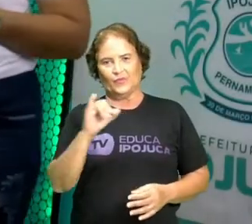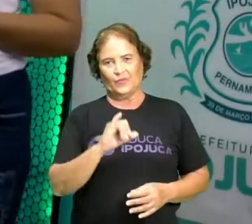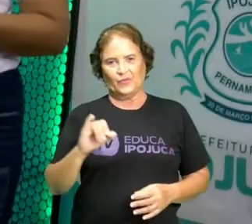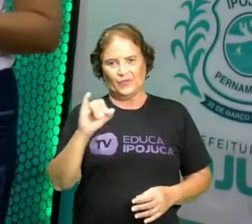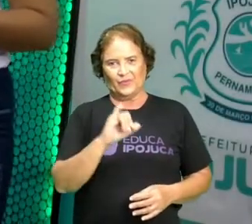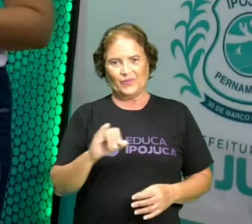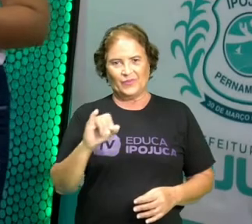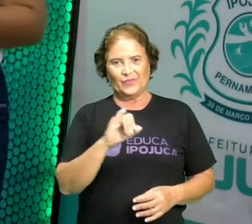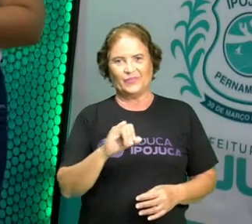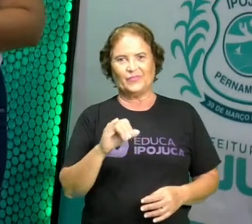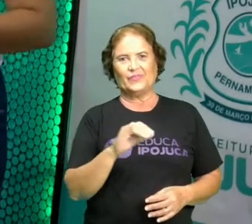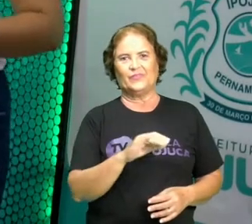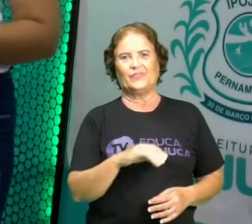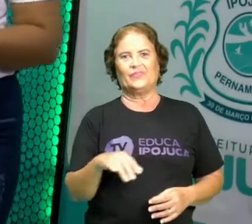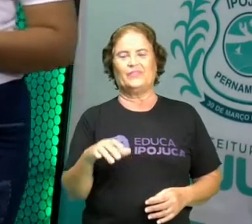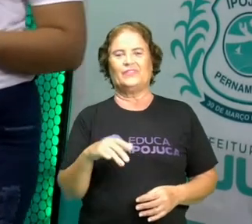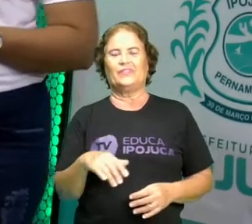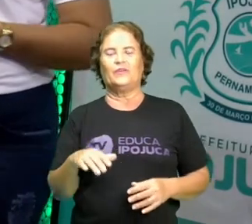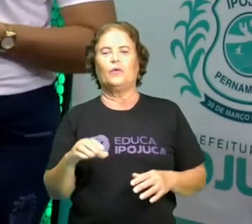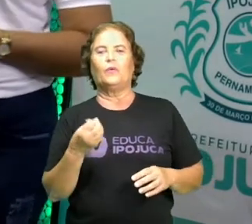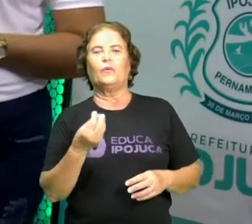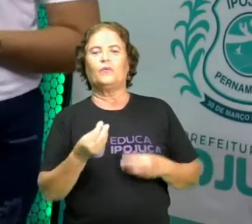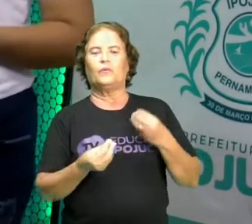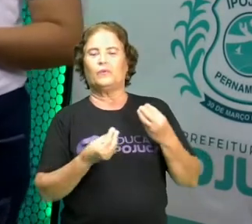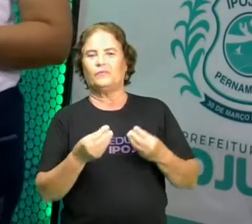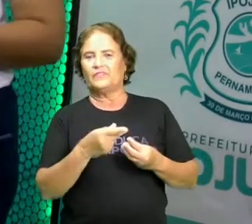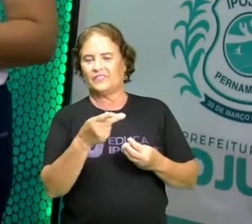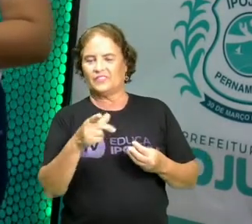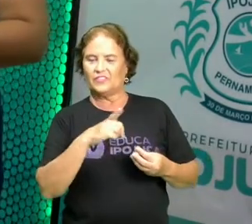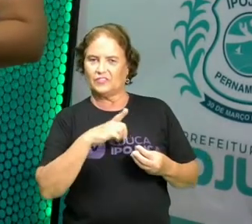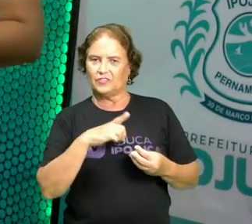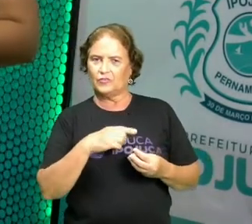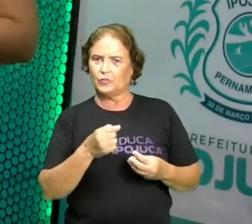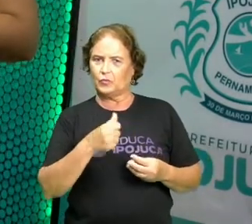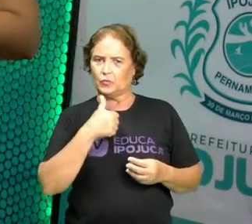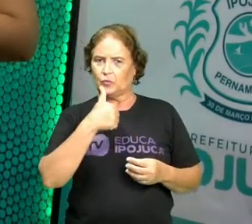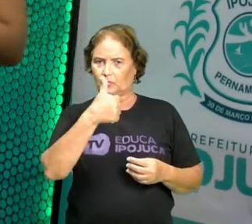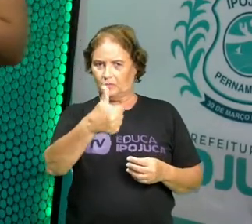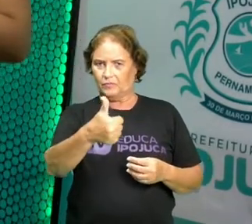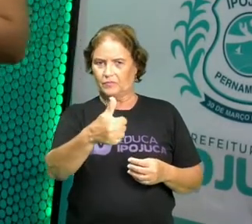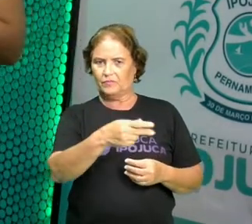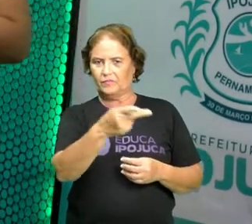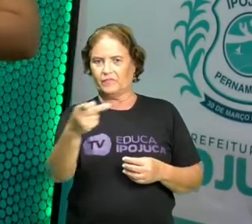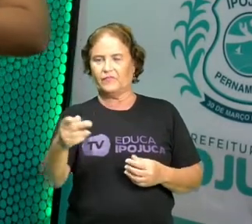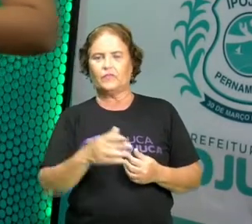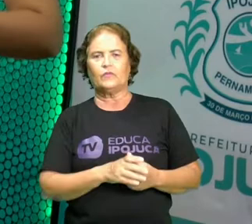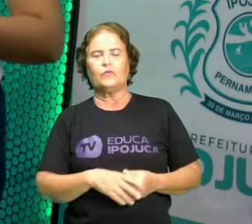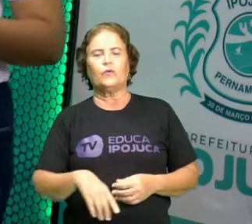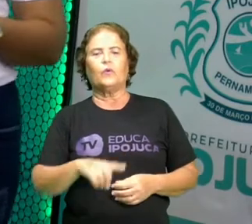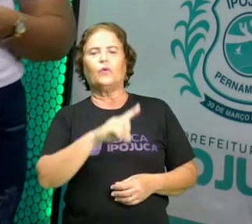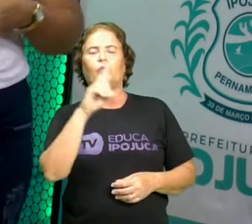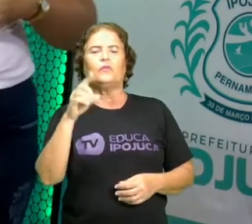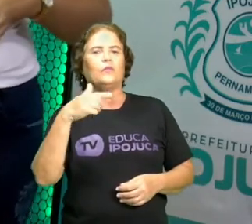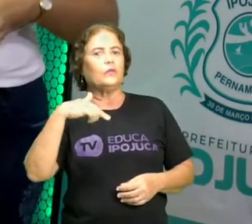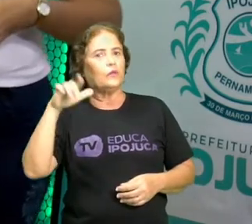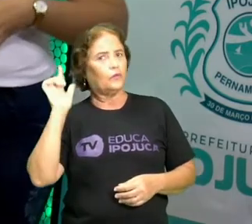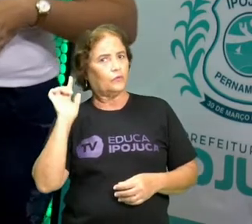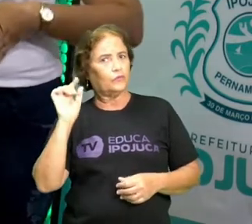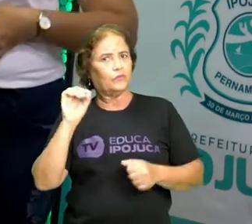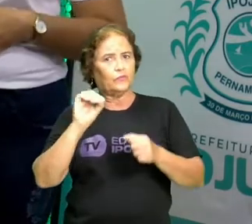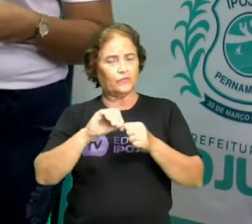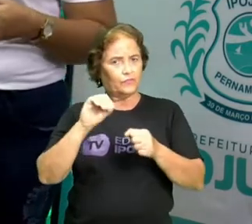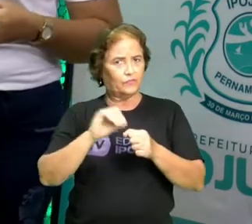Oi, galerinha, como vocês estão? Tudo bem com vocês? Como foi o dia de vocês ontem? Conseguiram realizar a atividade